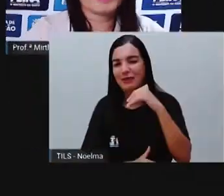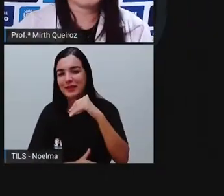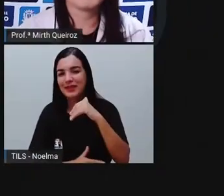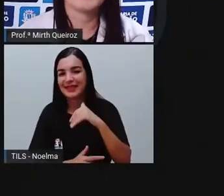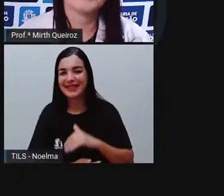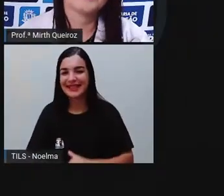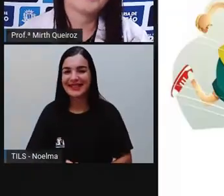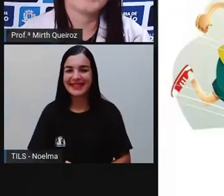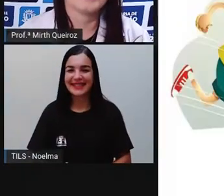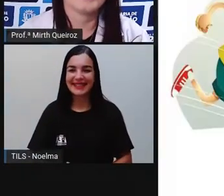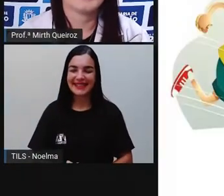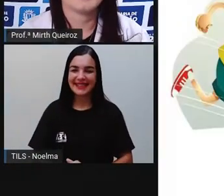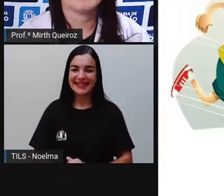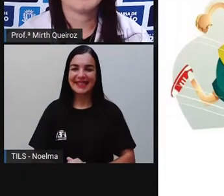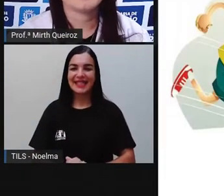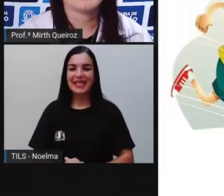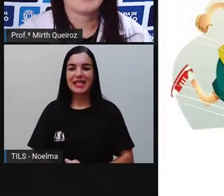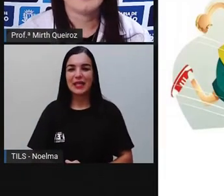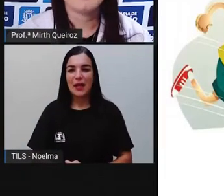aula?